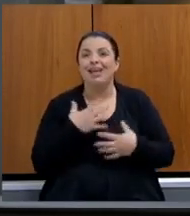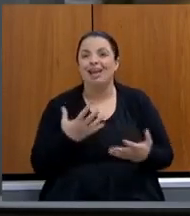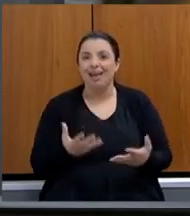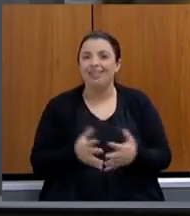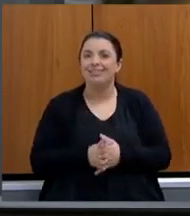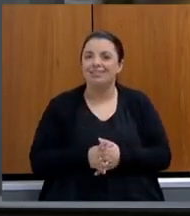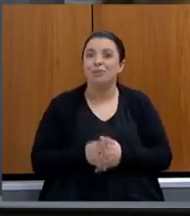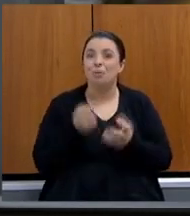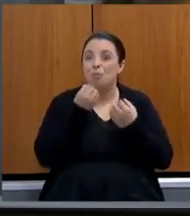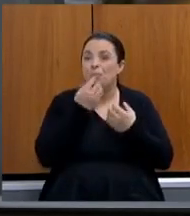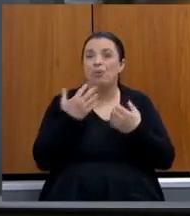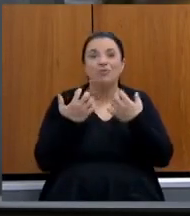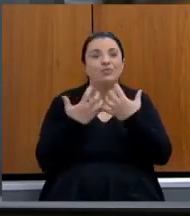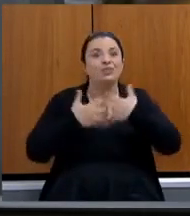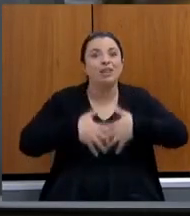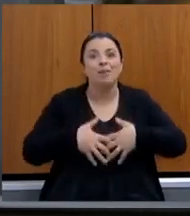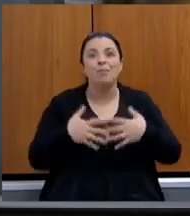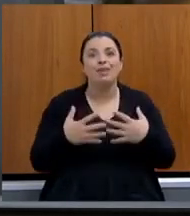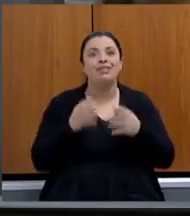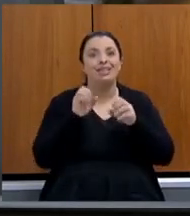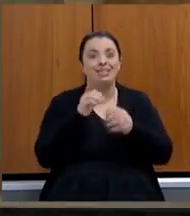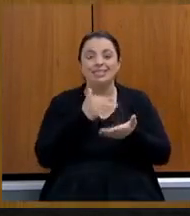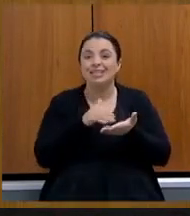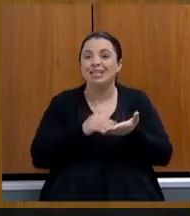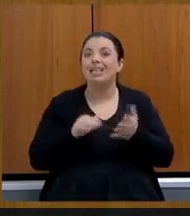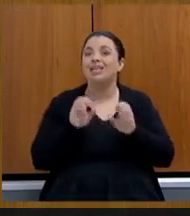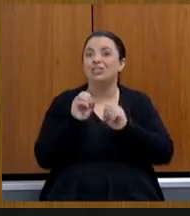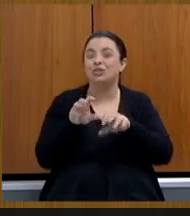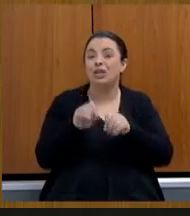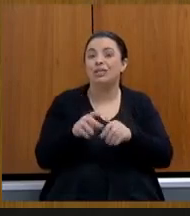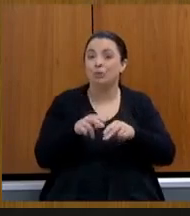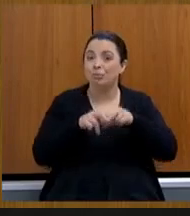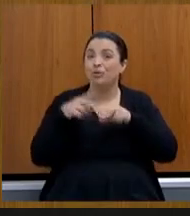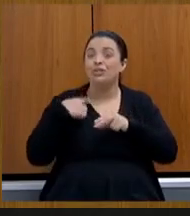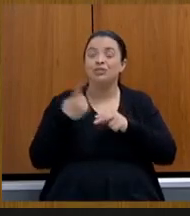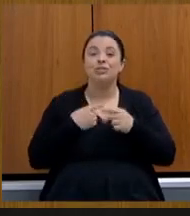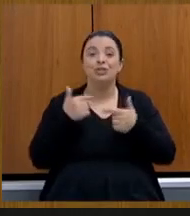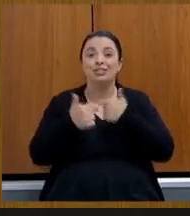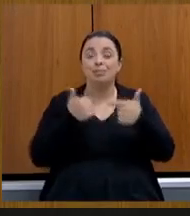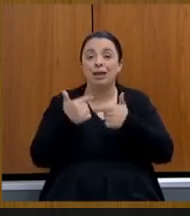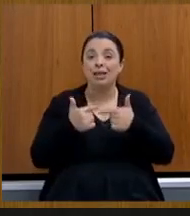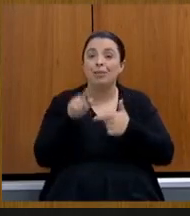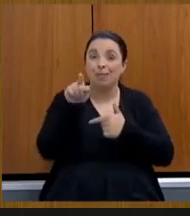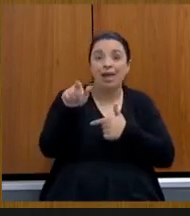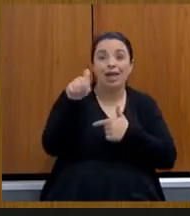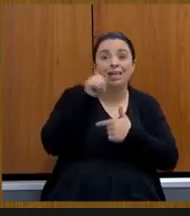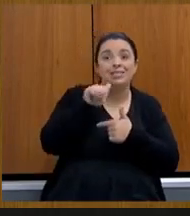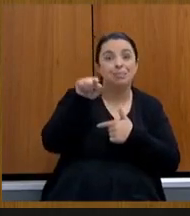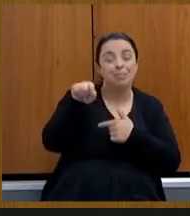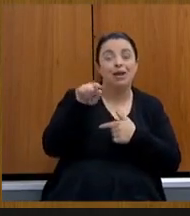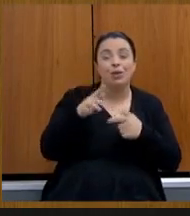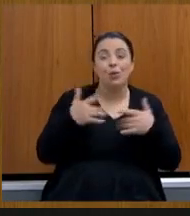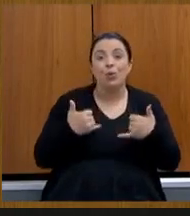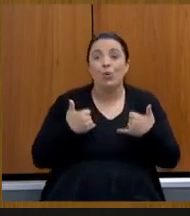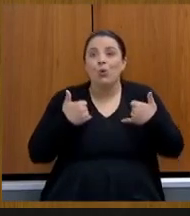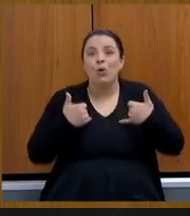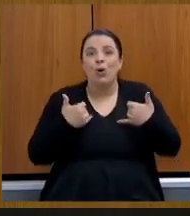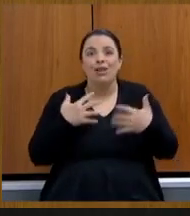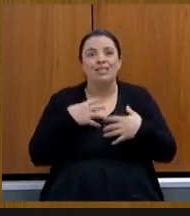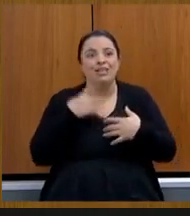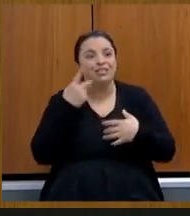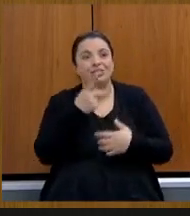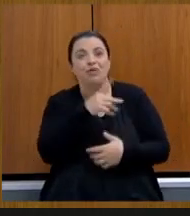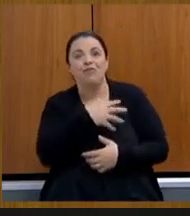funcionamento porque a praia a sociedade que a gente trabalha né É para essa mãe que com o pescoço esticado com orgulho vendo o filho